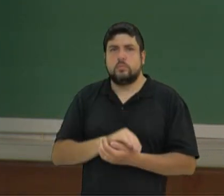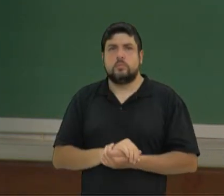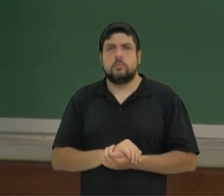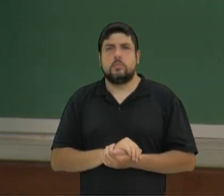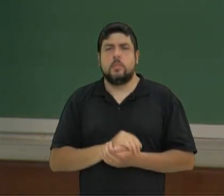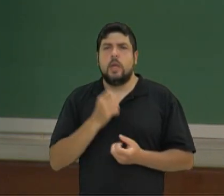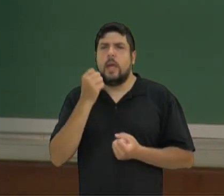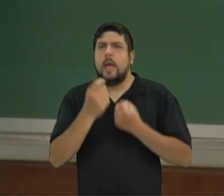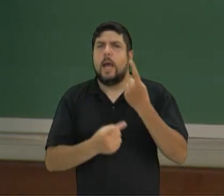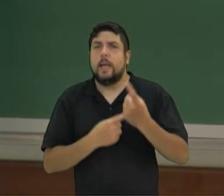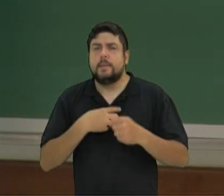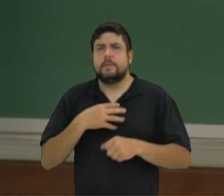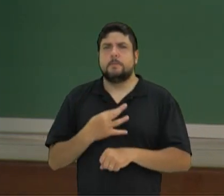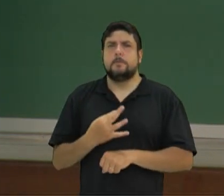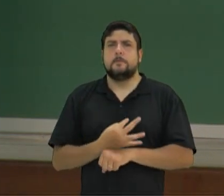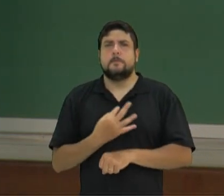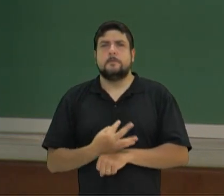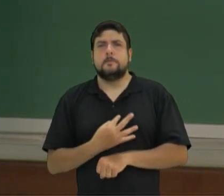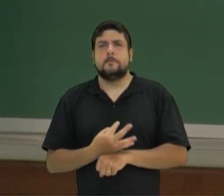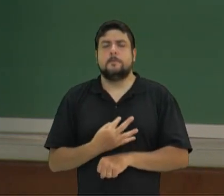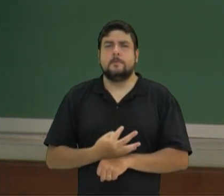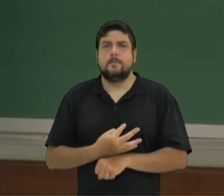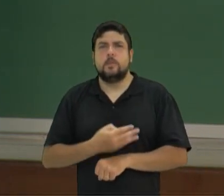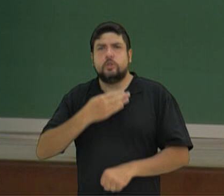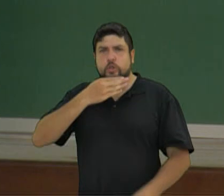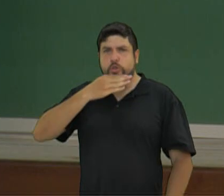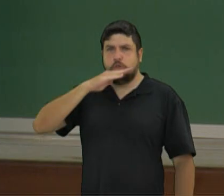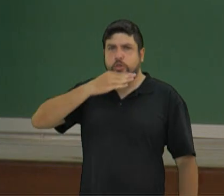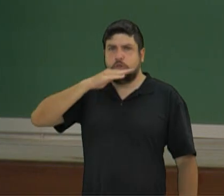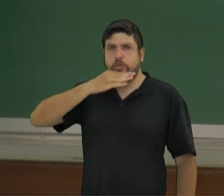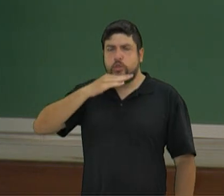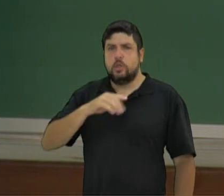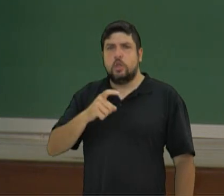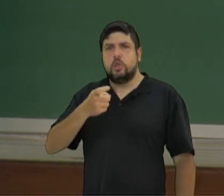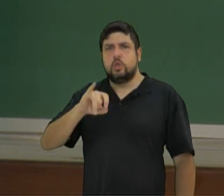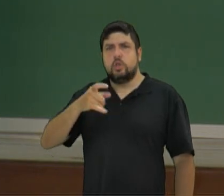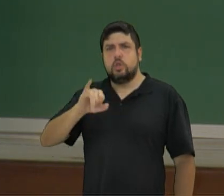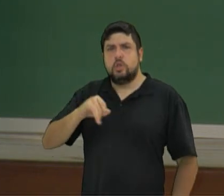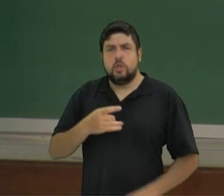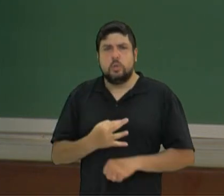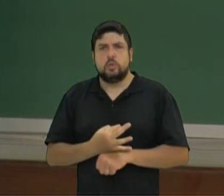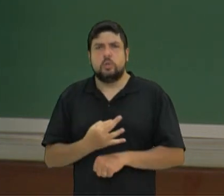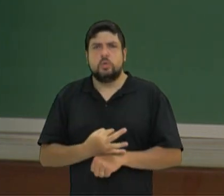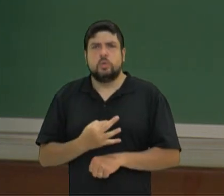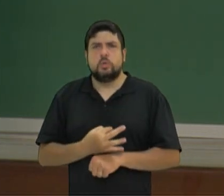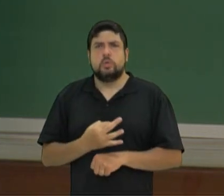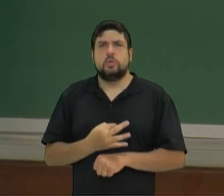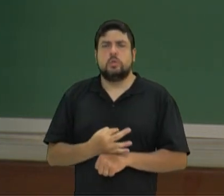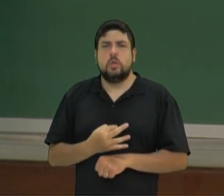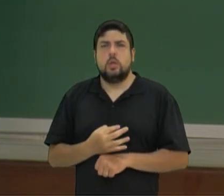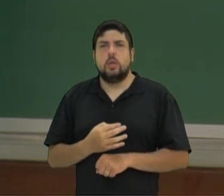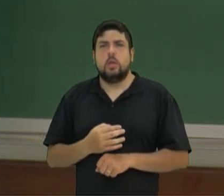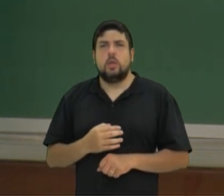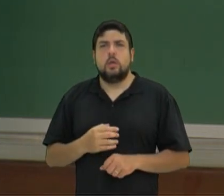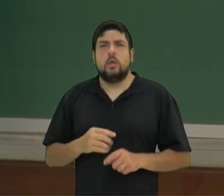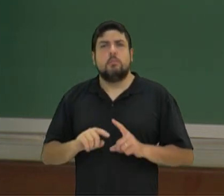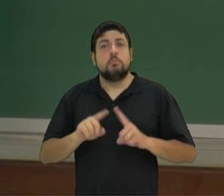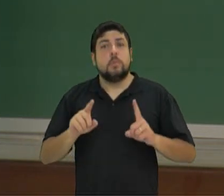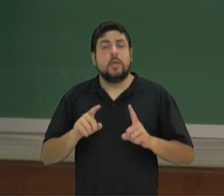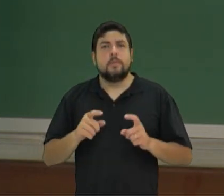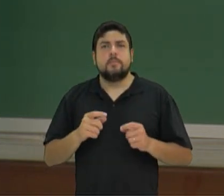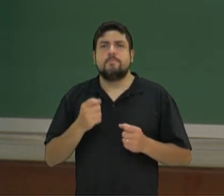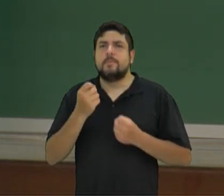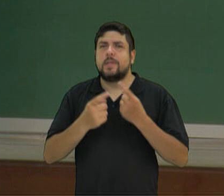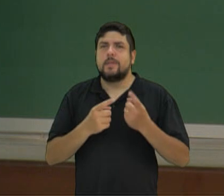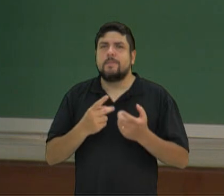perto de você, você está com uma vontade de fazer xixi, você se segura, você tenta ao máximo se segurar. Só que às vezes,